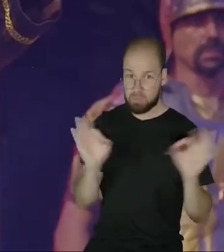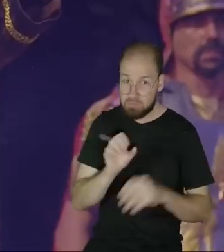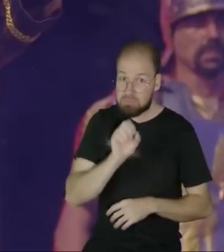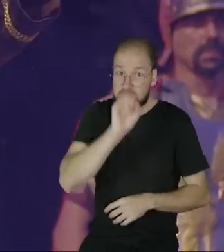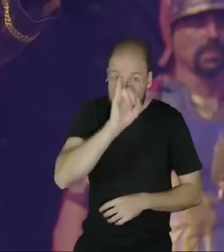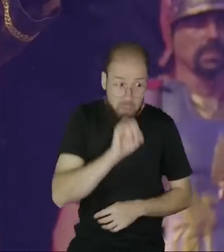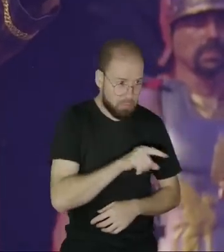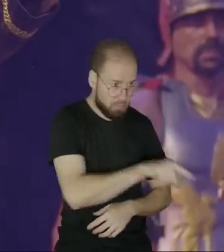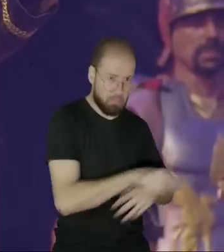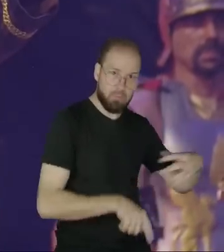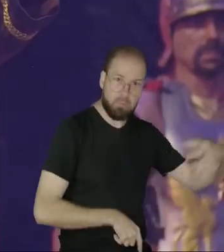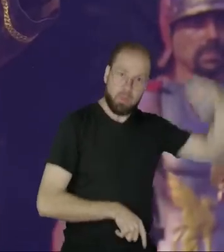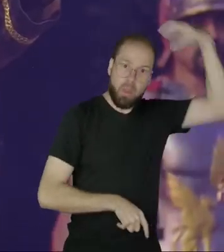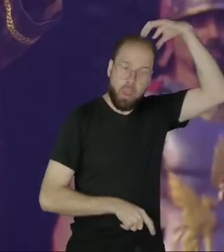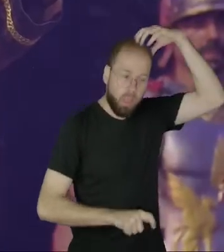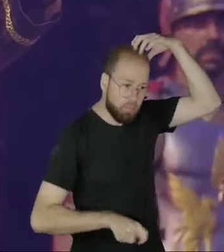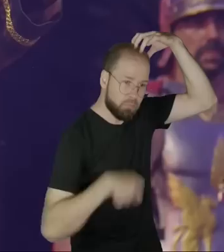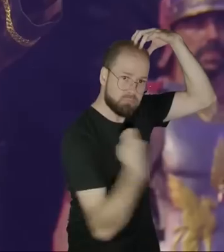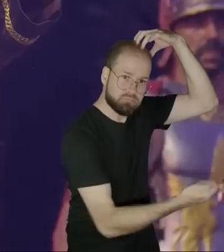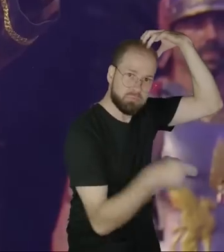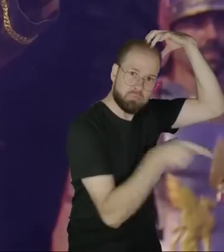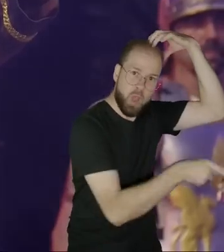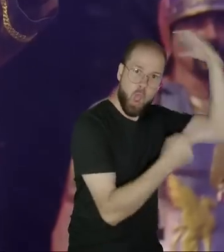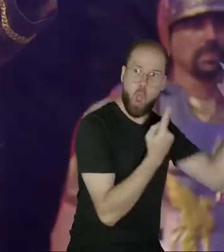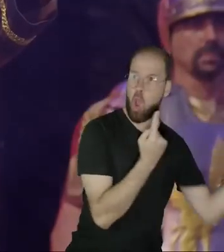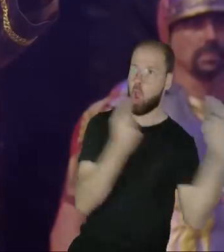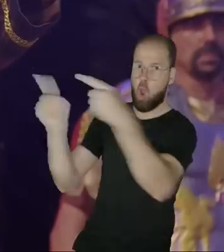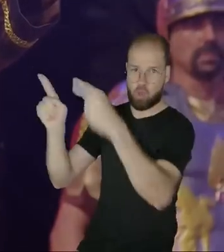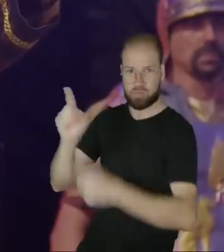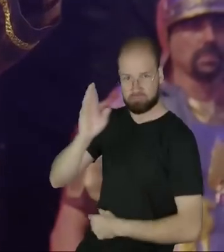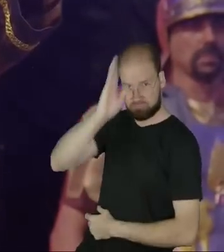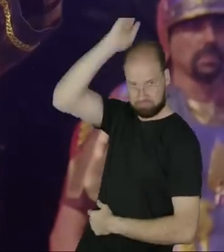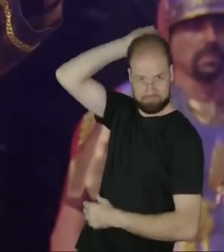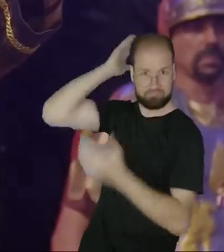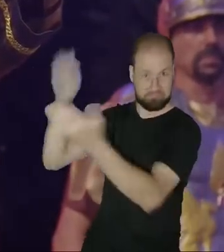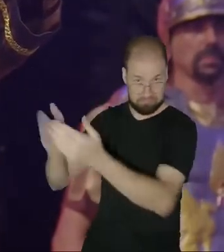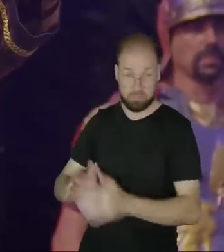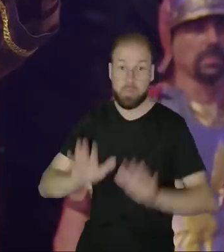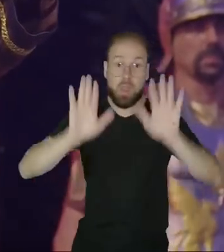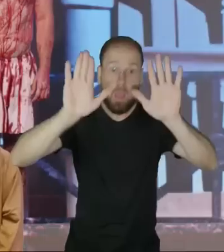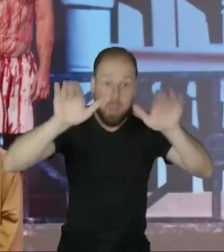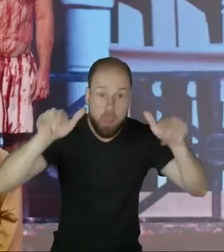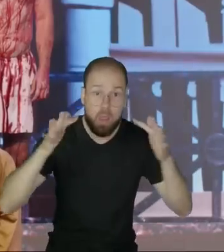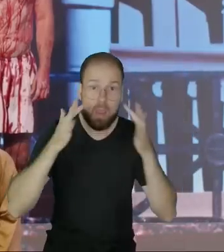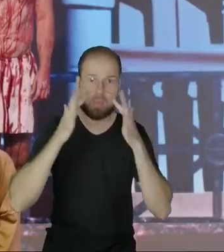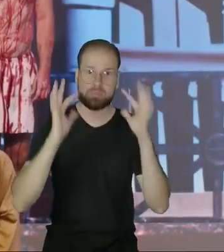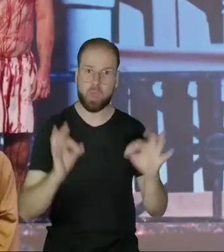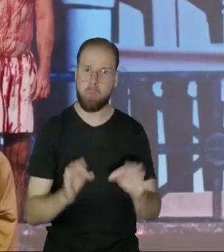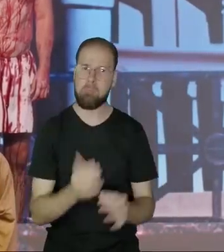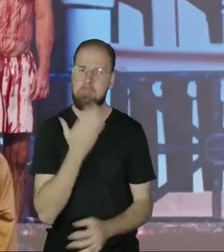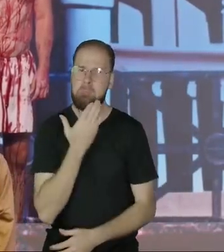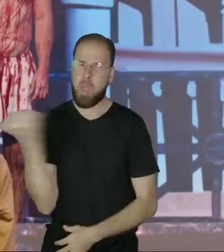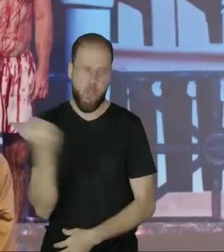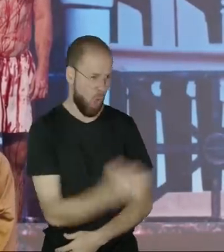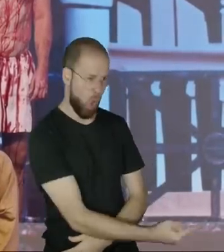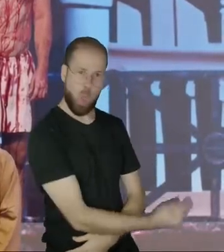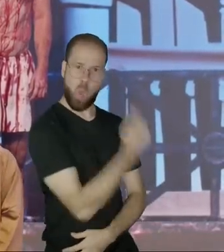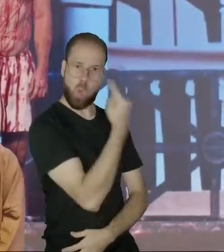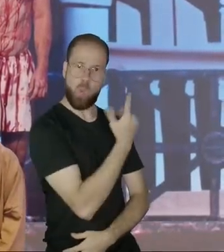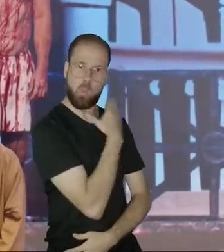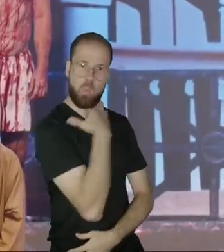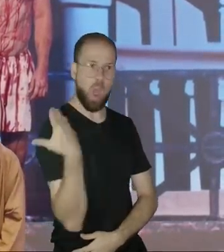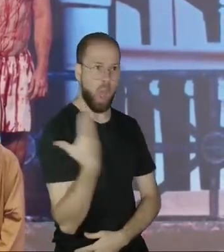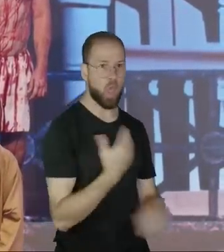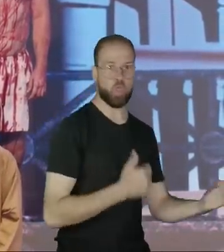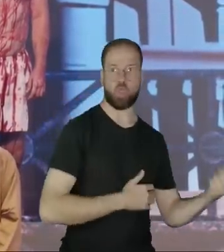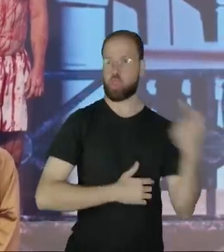César. Escutem, é melhor um só homem morrer do que toda a nação.